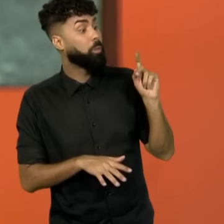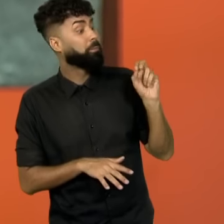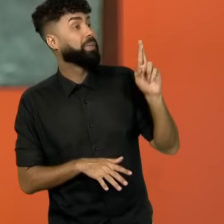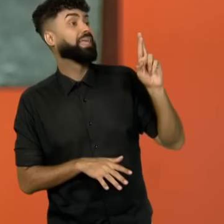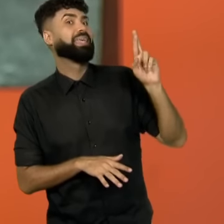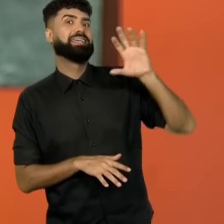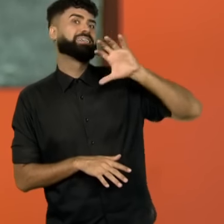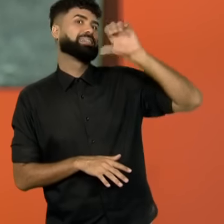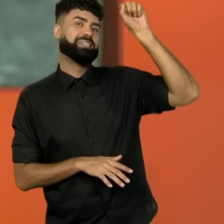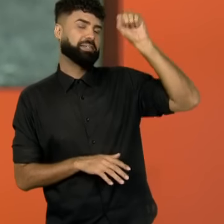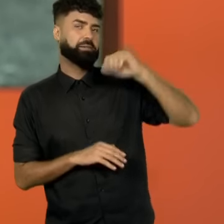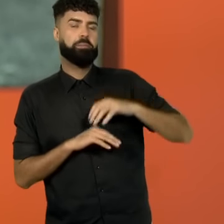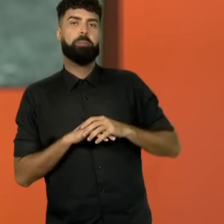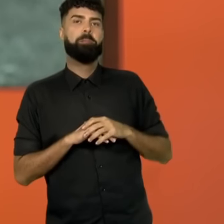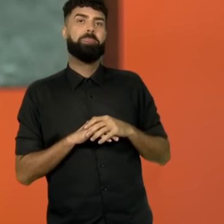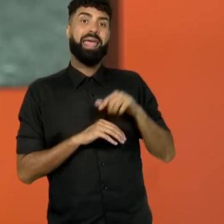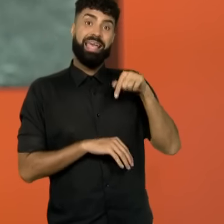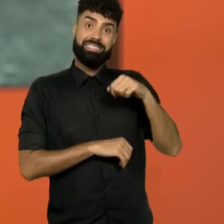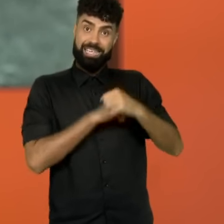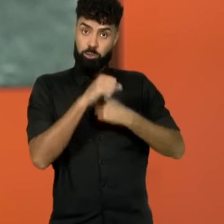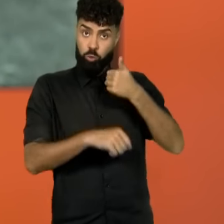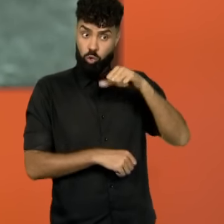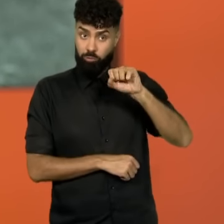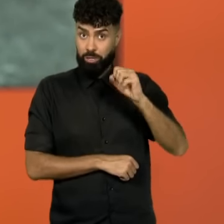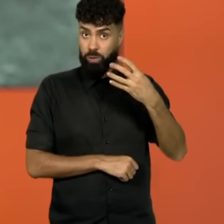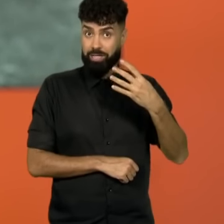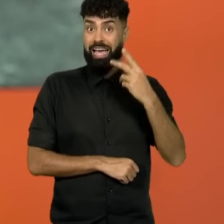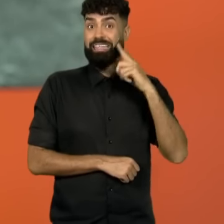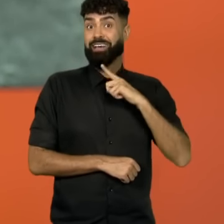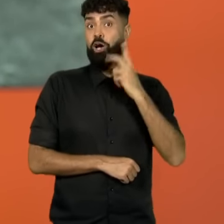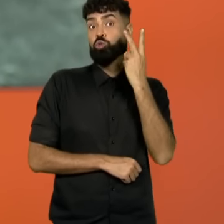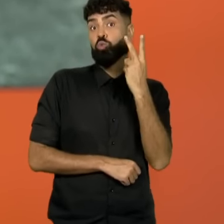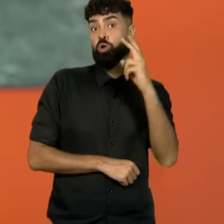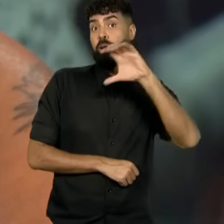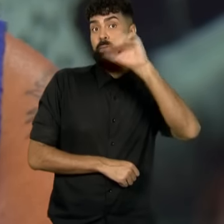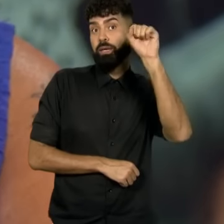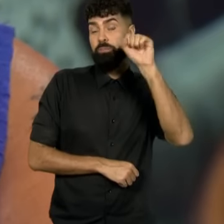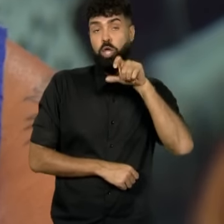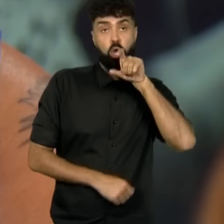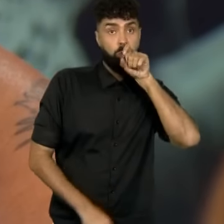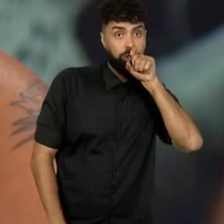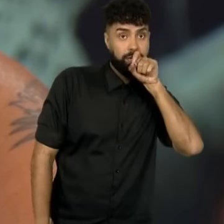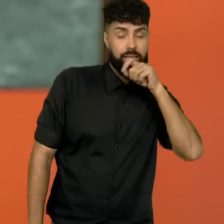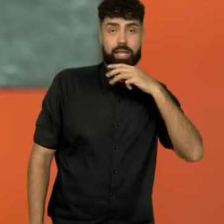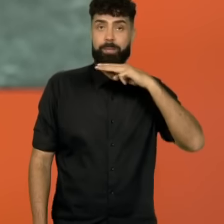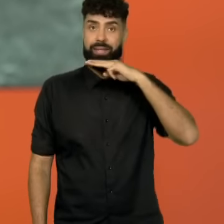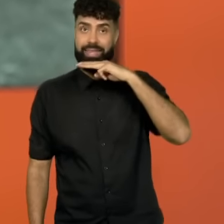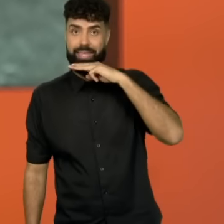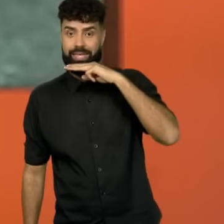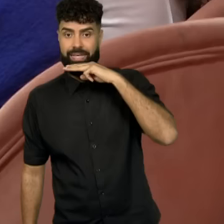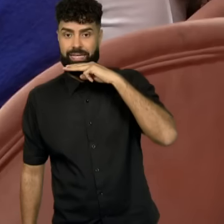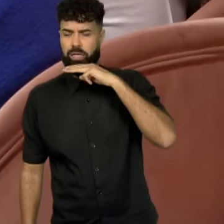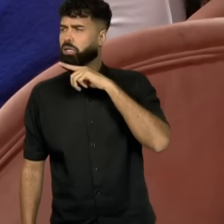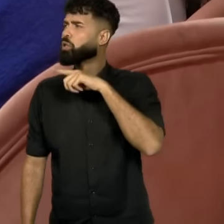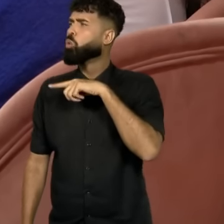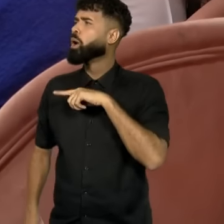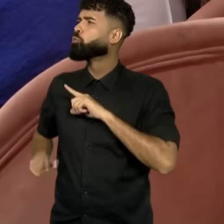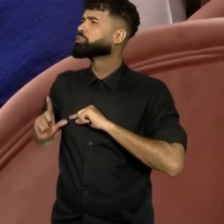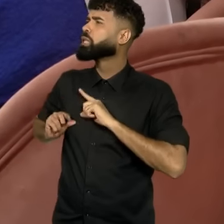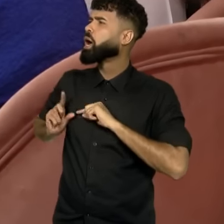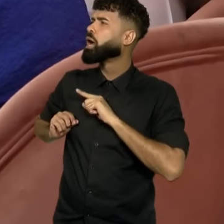Então, houve naquele ano duas campeãs, a Portela e a Mangueira. E aí, foi Portela e Mangueira. Foi Portela